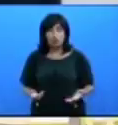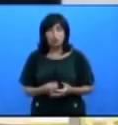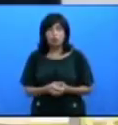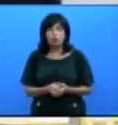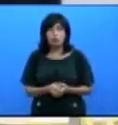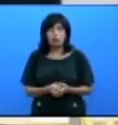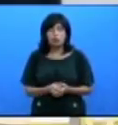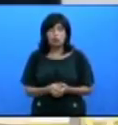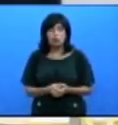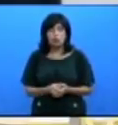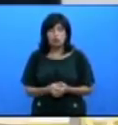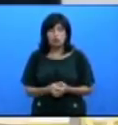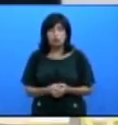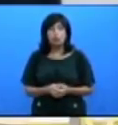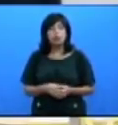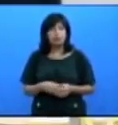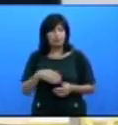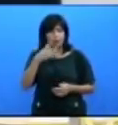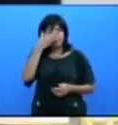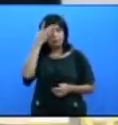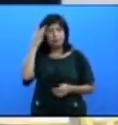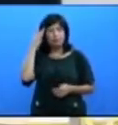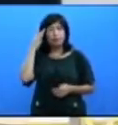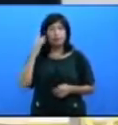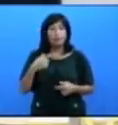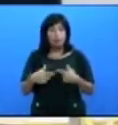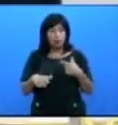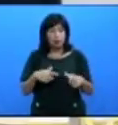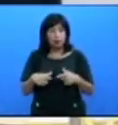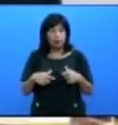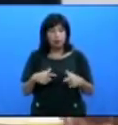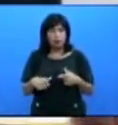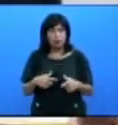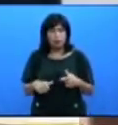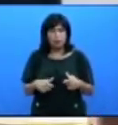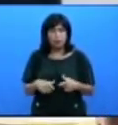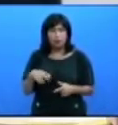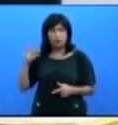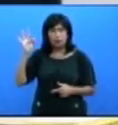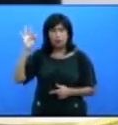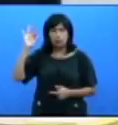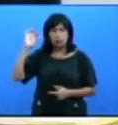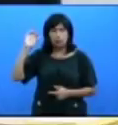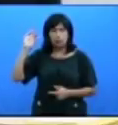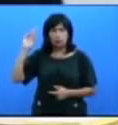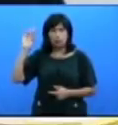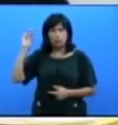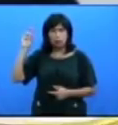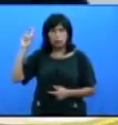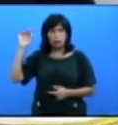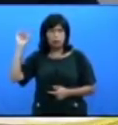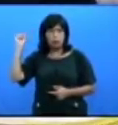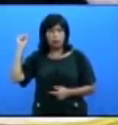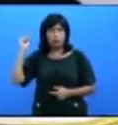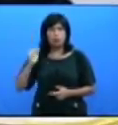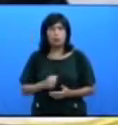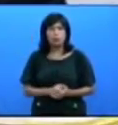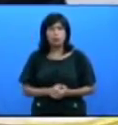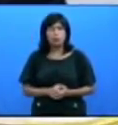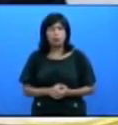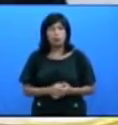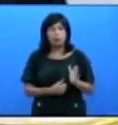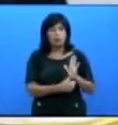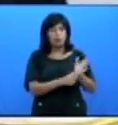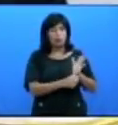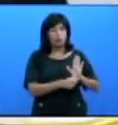conta de verbas próprias orçamentárias que serão suplementadas por decreto, se necessário. Artigo